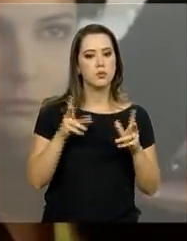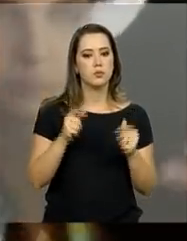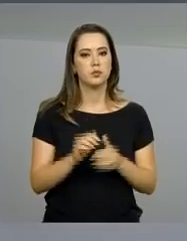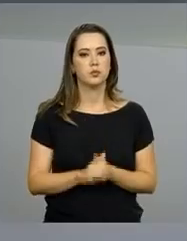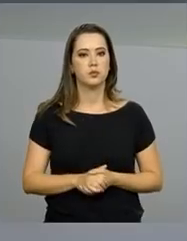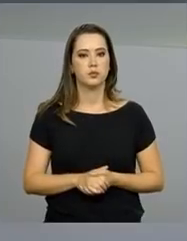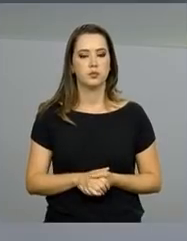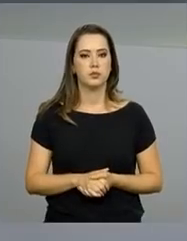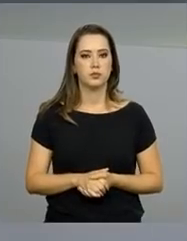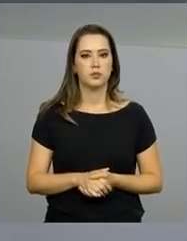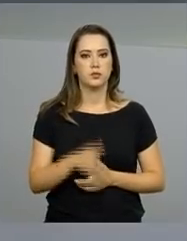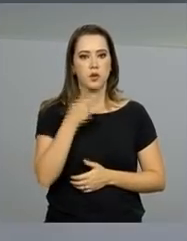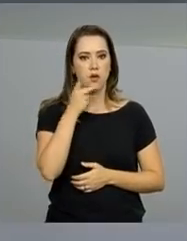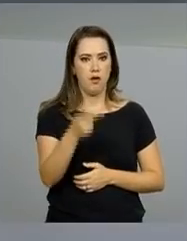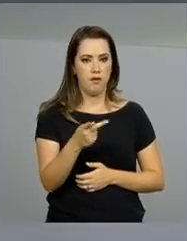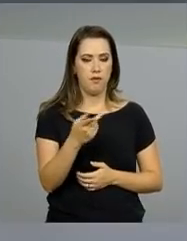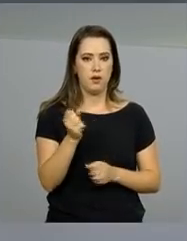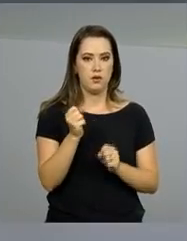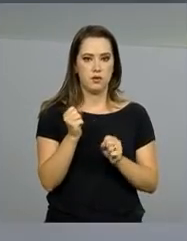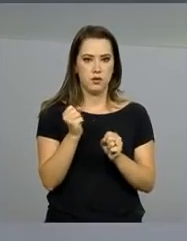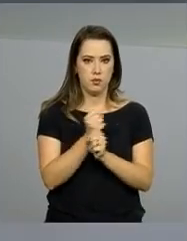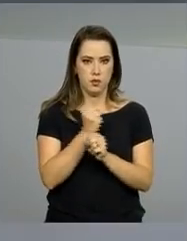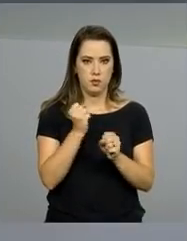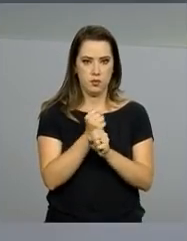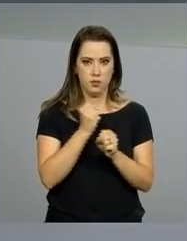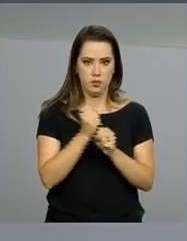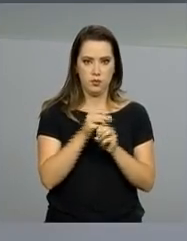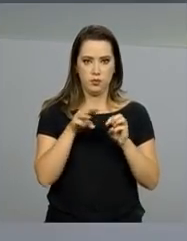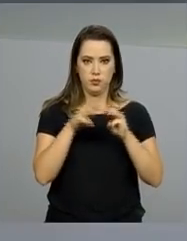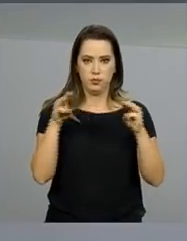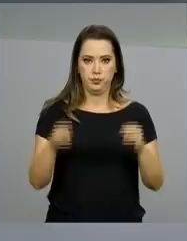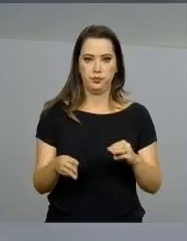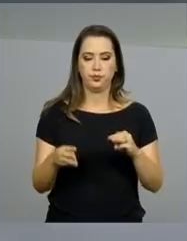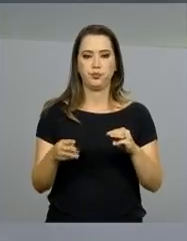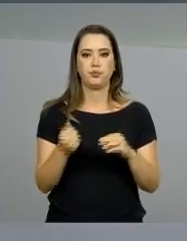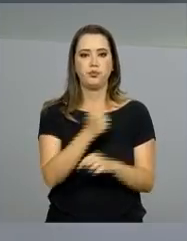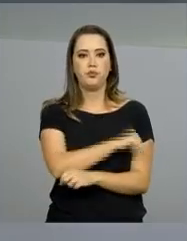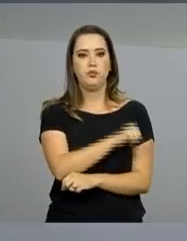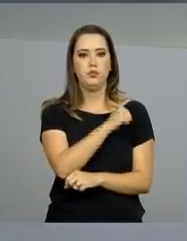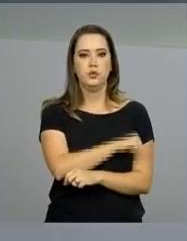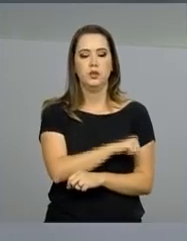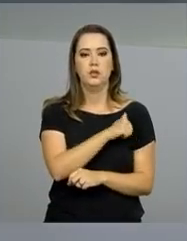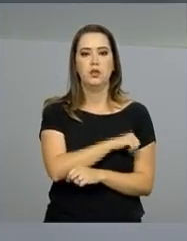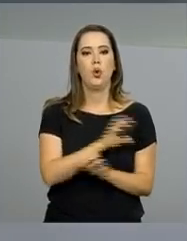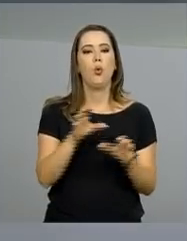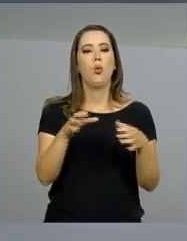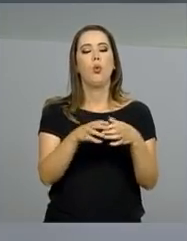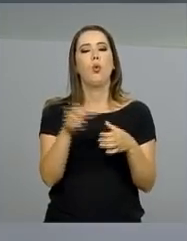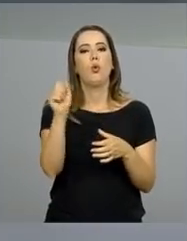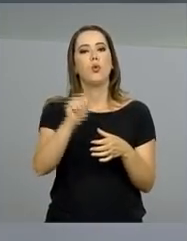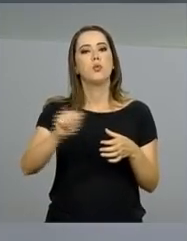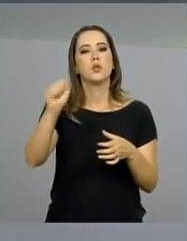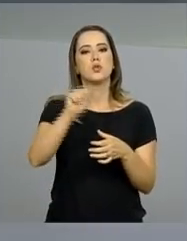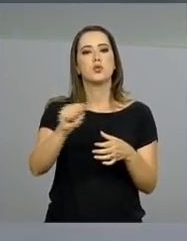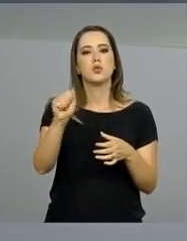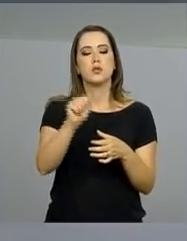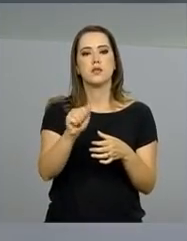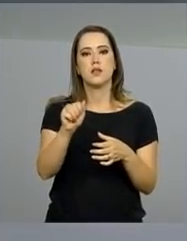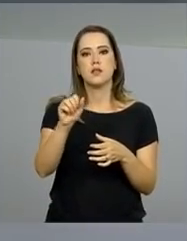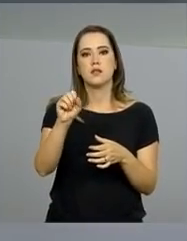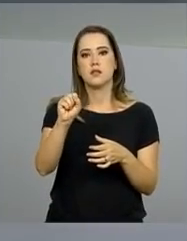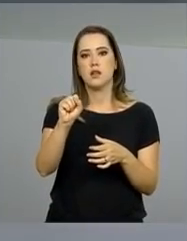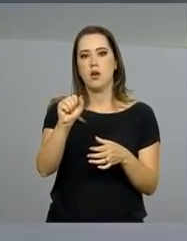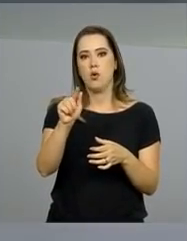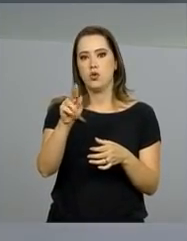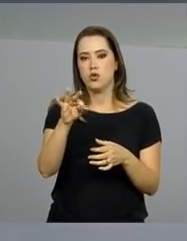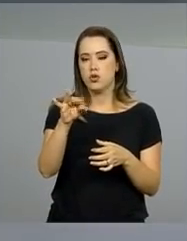áreas. E ainda sobre a reconstrução do museu no Rio de Janeiro, a National Geographic Society anunciou que quer